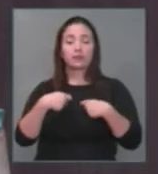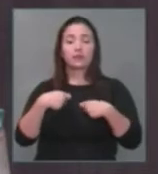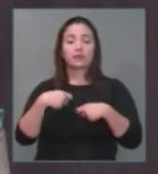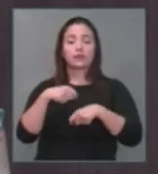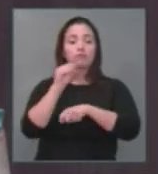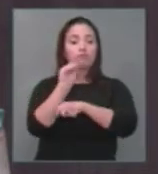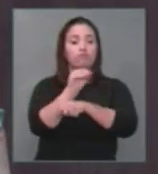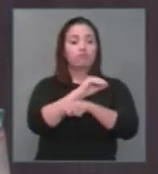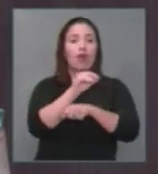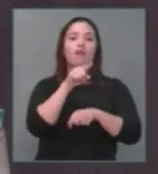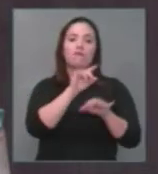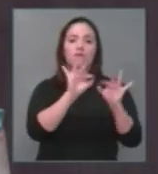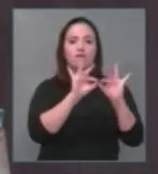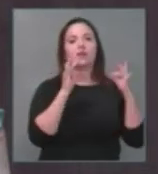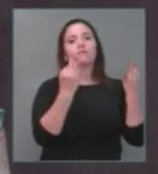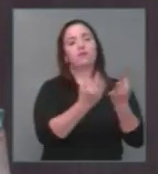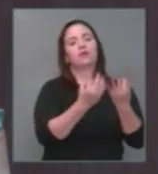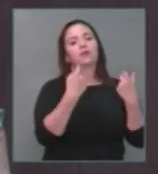nós estaremos